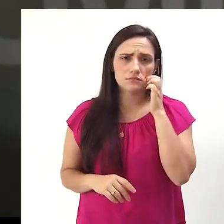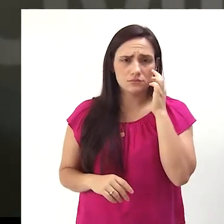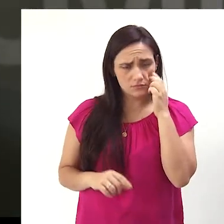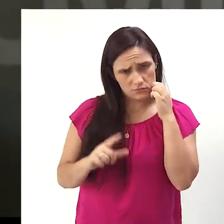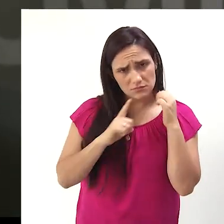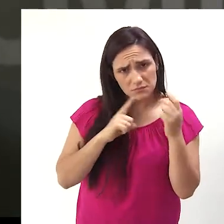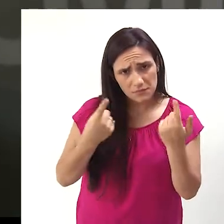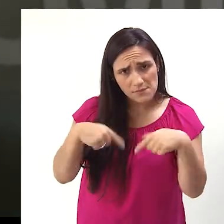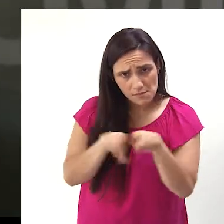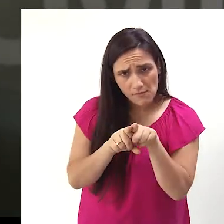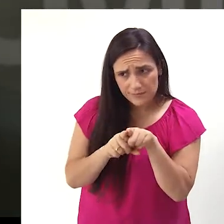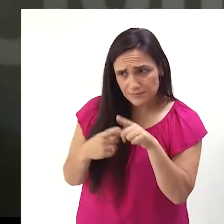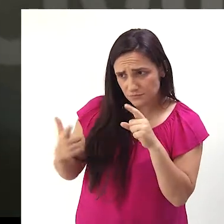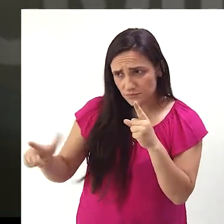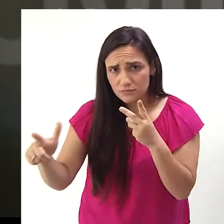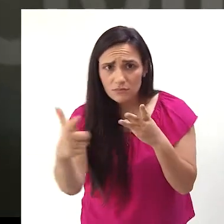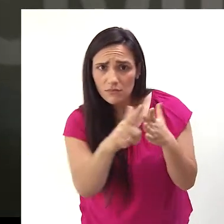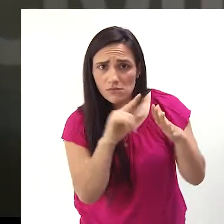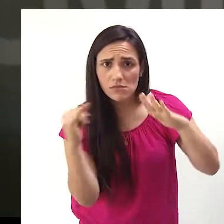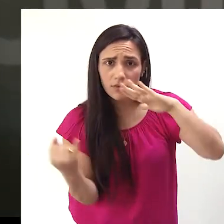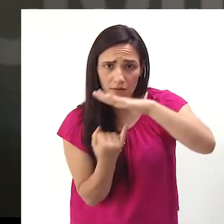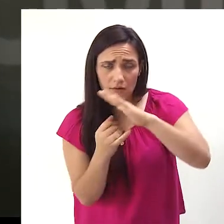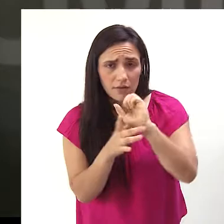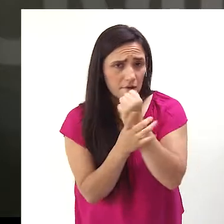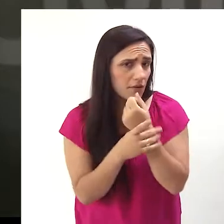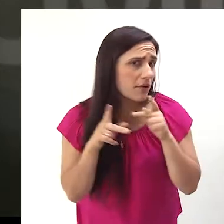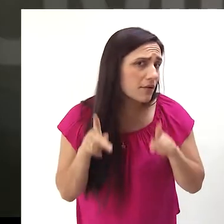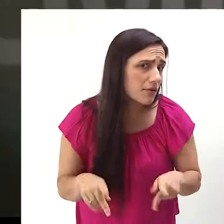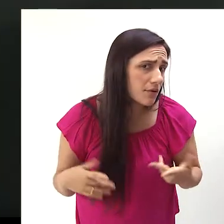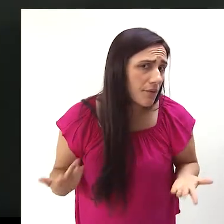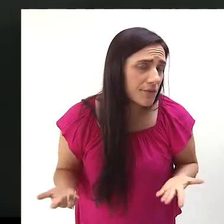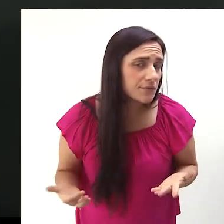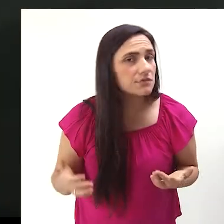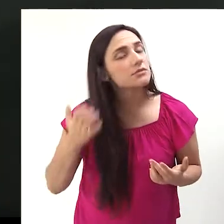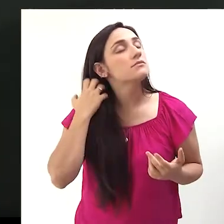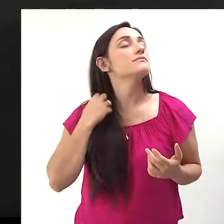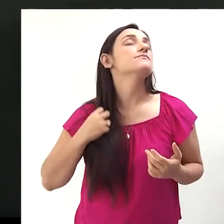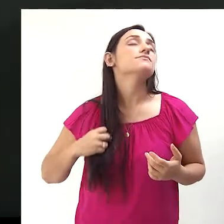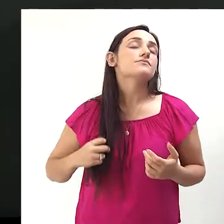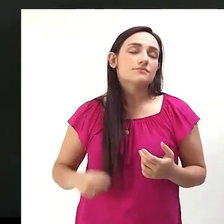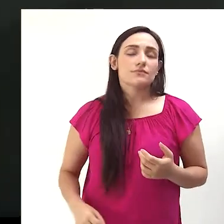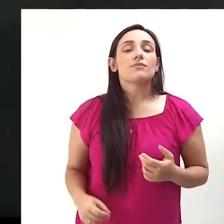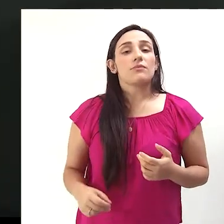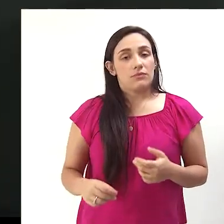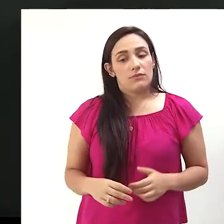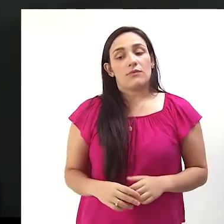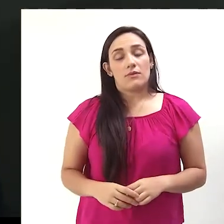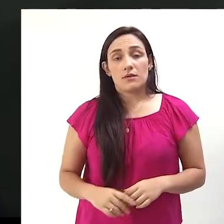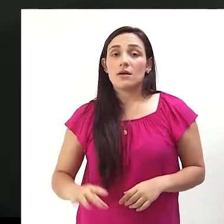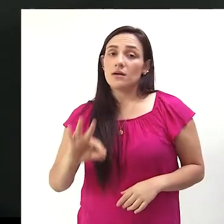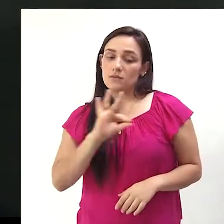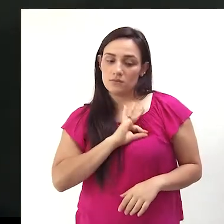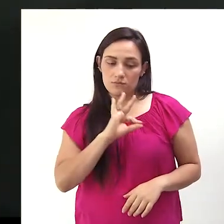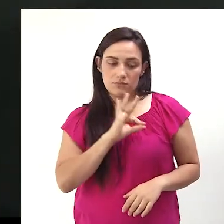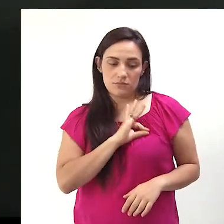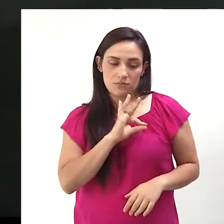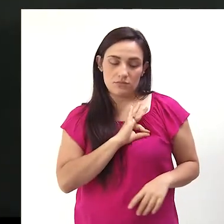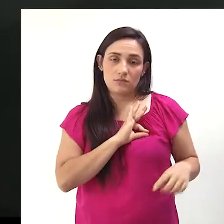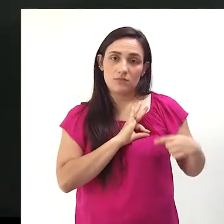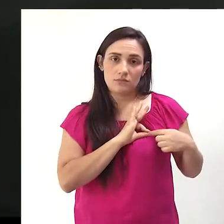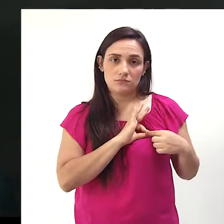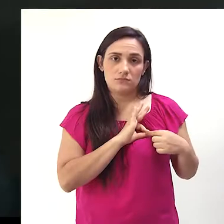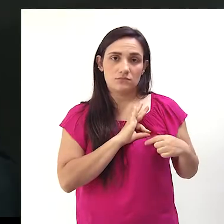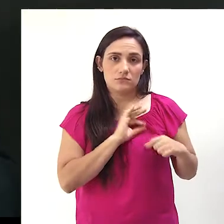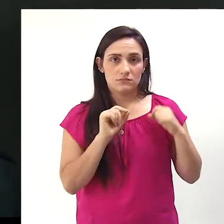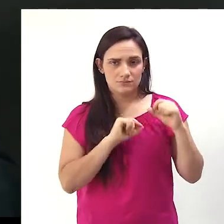há parceria com outras instituições de segurança pública também? Quanto à segurança pública, dentro da estrutura da